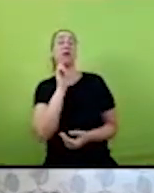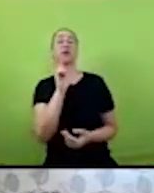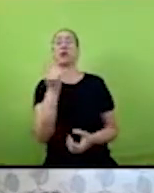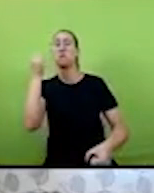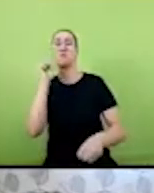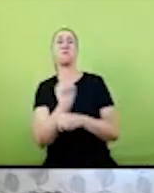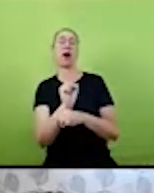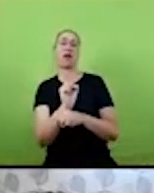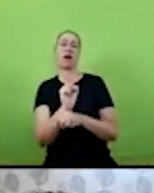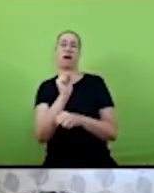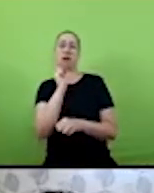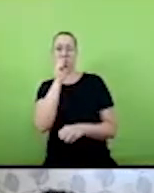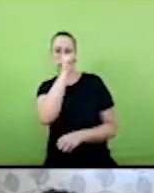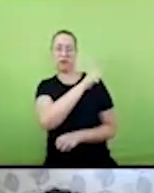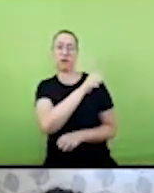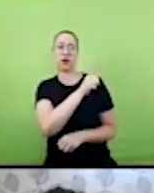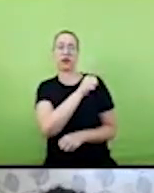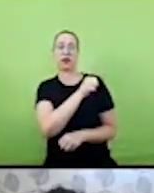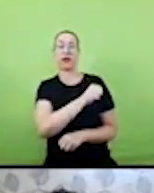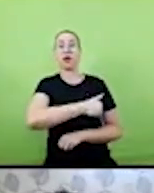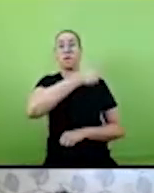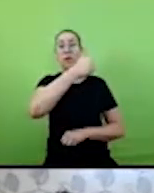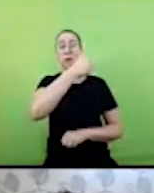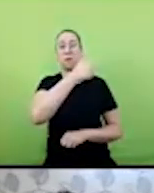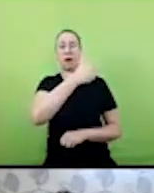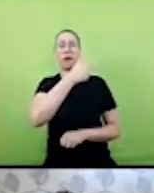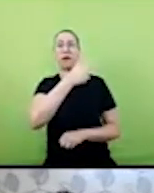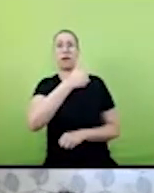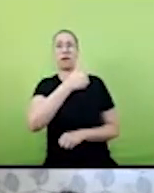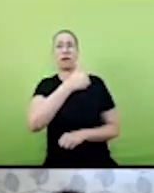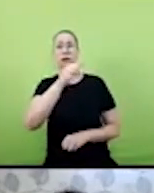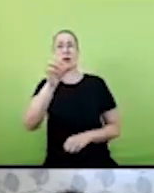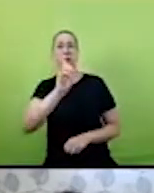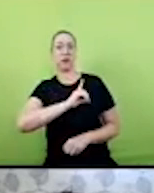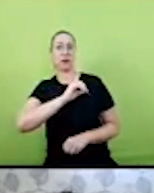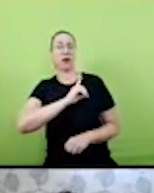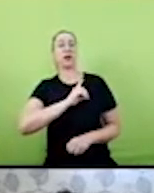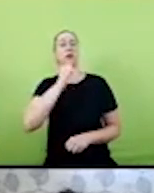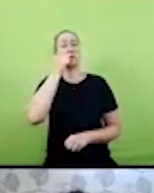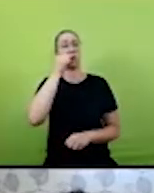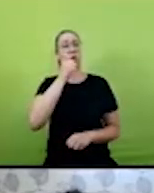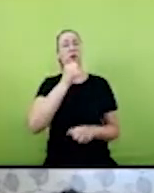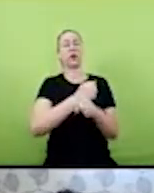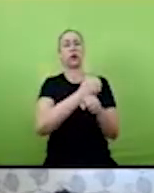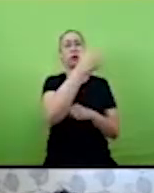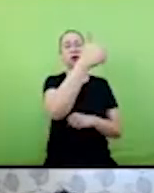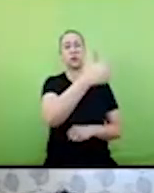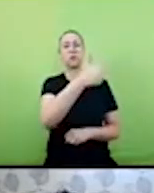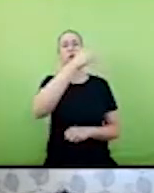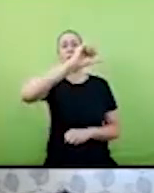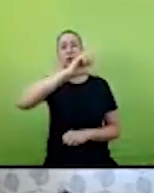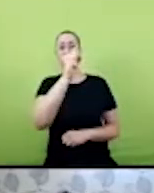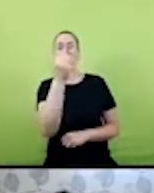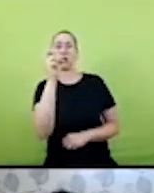A primeira delegacia da mulher foi em 1985, né, e de 85 a 2006, quando a Lei Maria da Penha